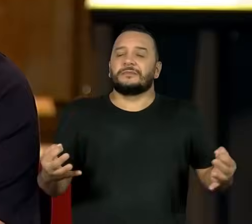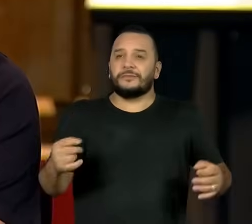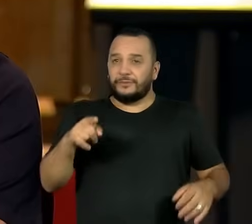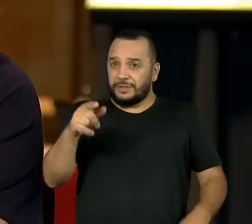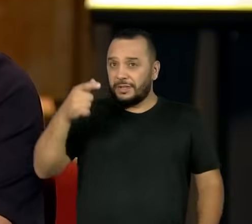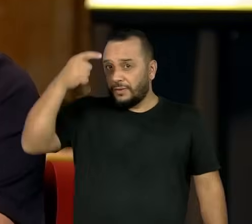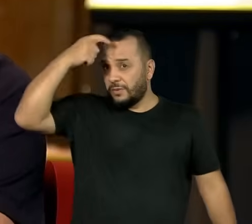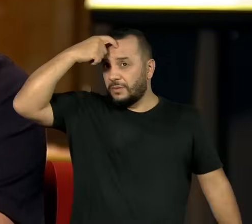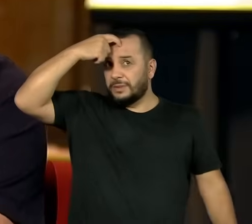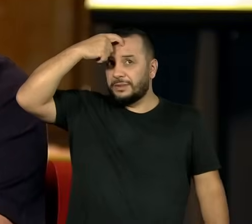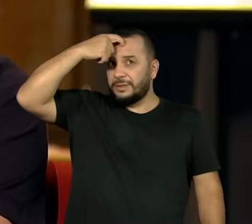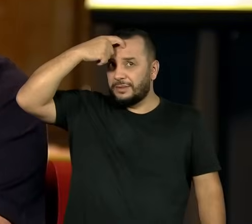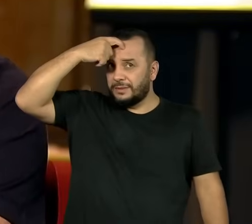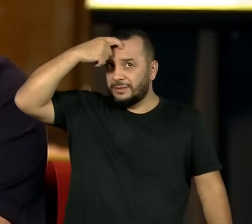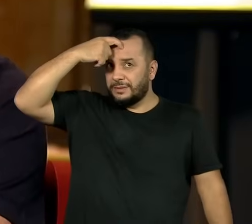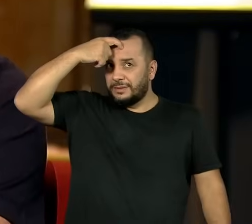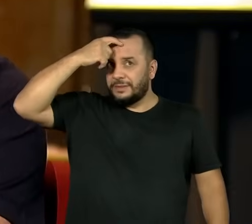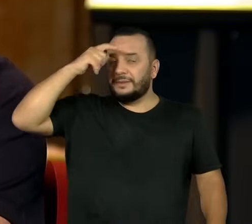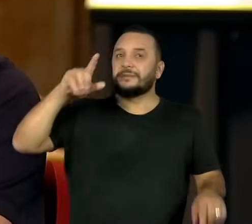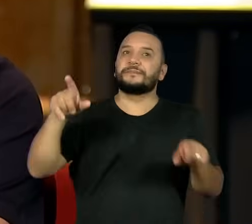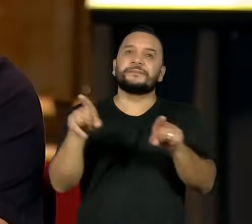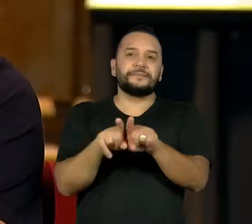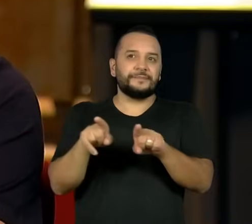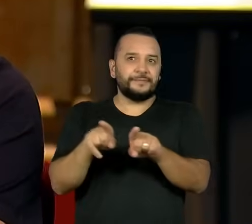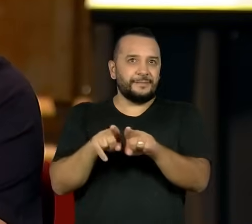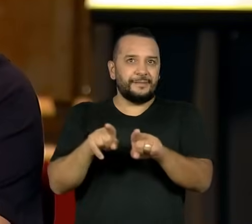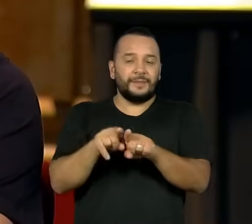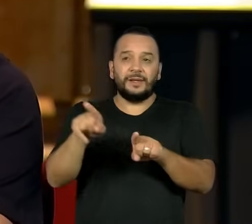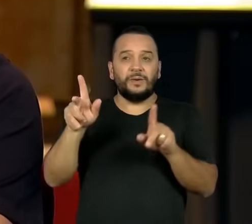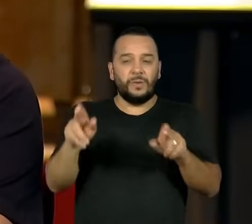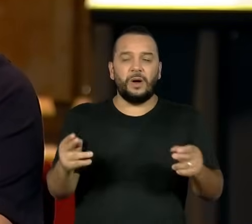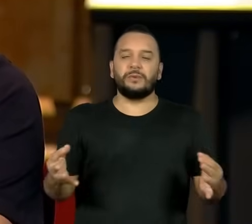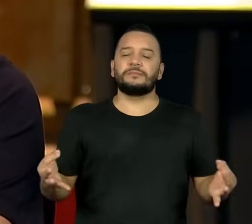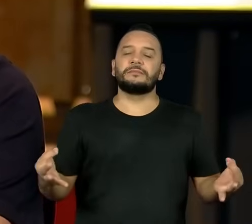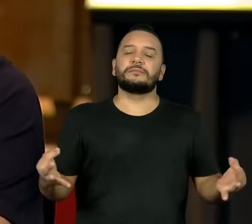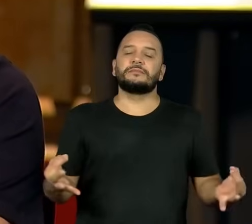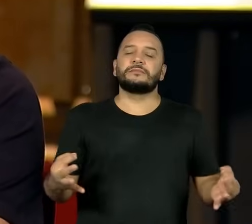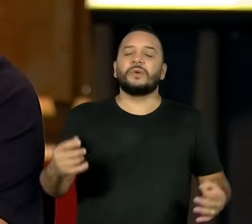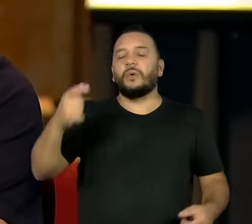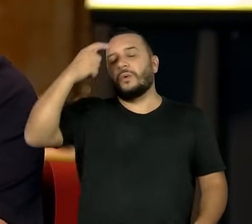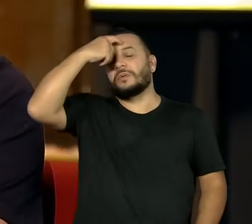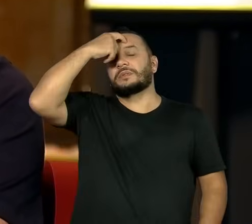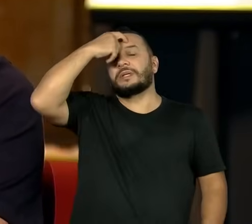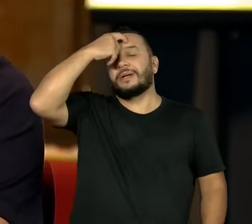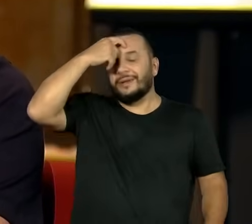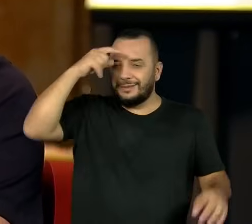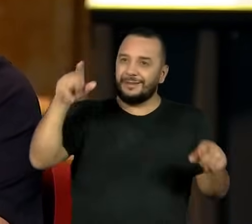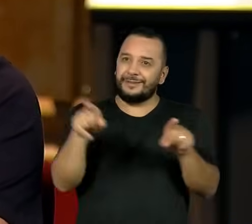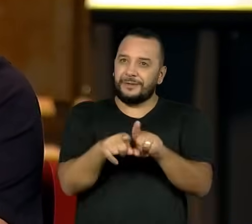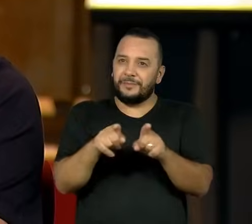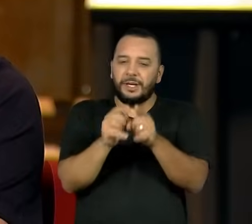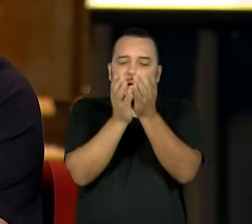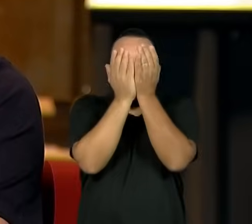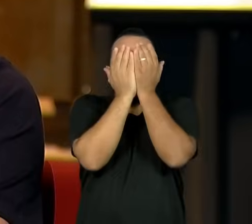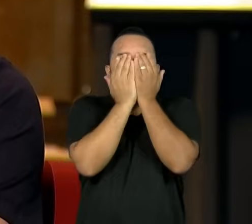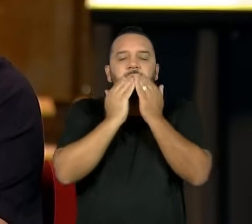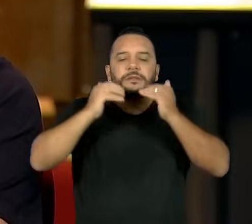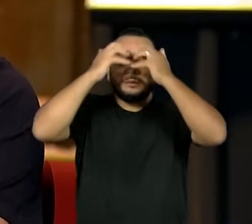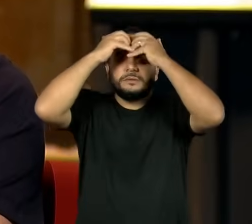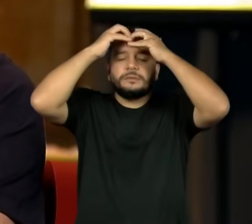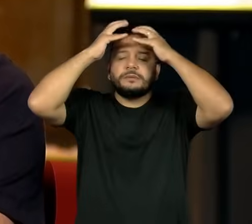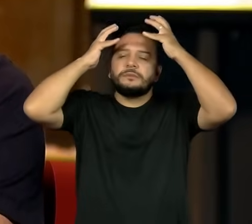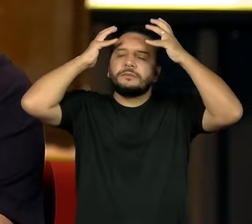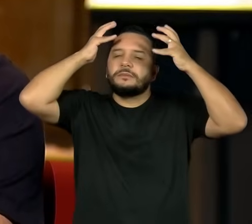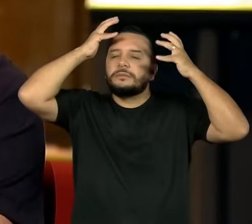consciência, assim como você entra quando você medita, assim como você entra quando você está sob o efeito de uma substância